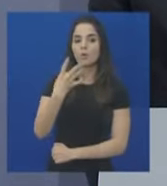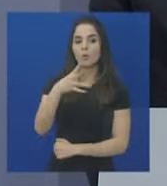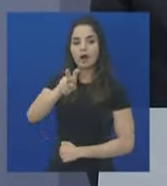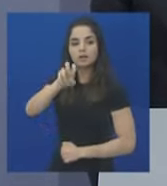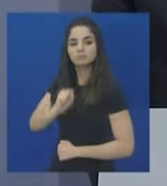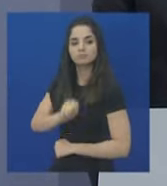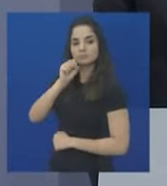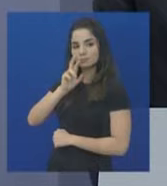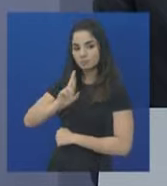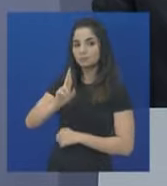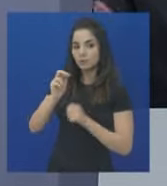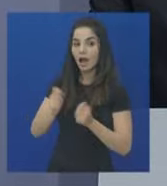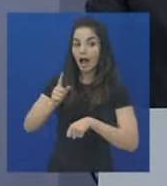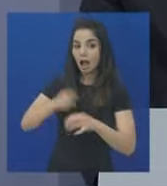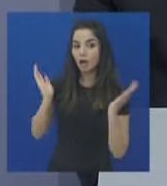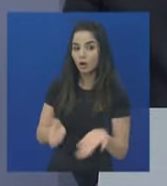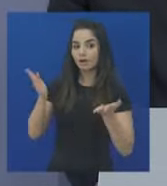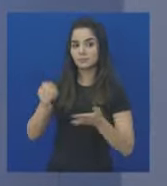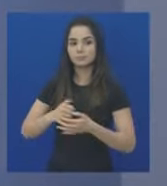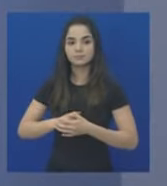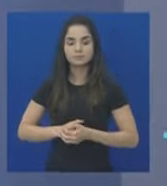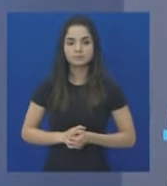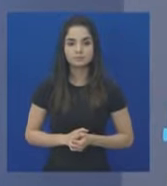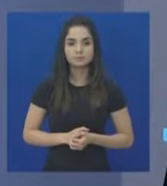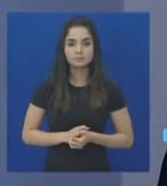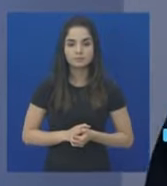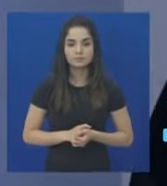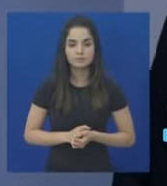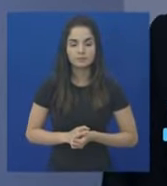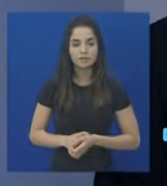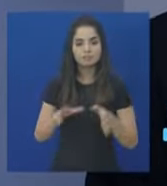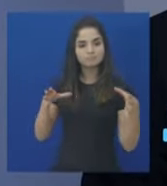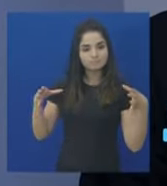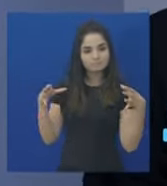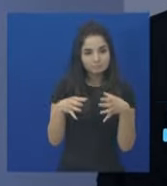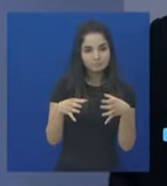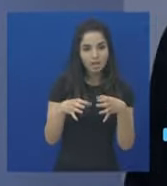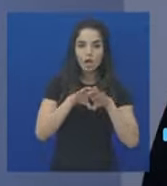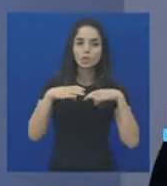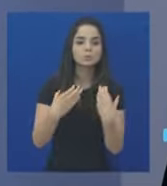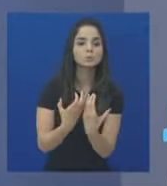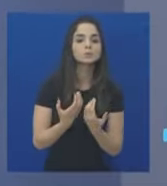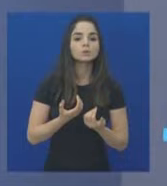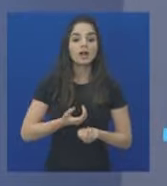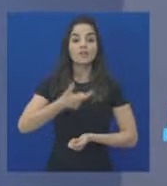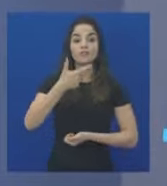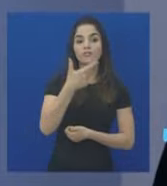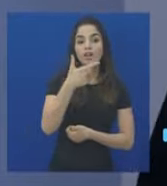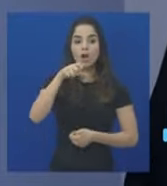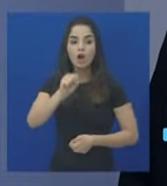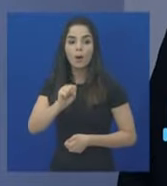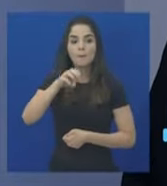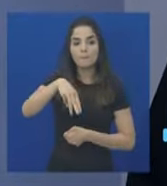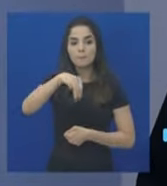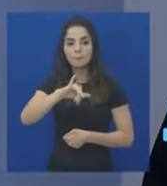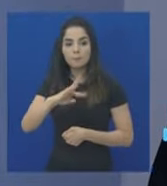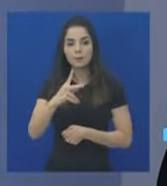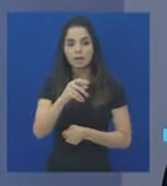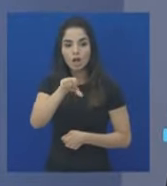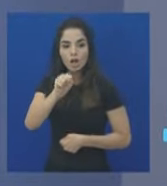para a réplica. O seu tempo passa a contar a partir de agora. O centro de convenções dele está orçado em 28 milhões de reais.